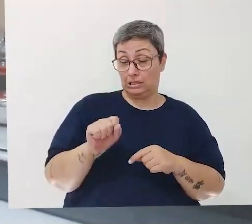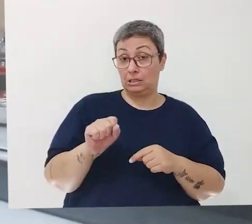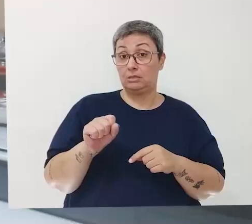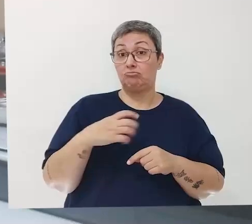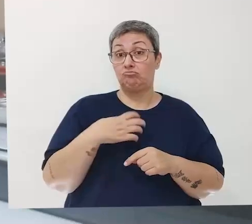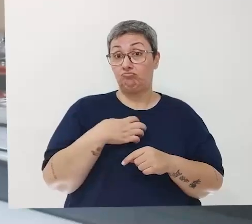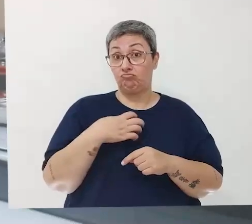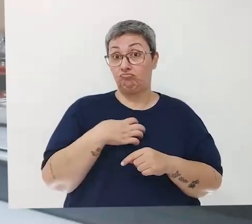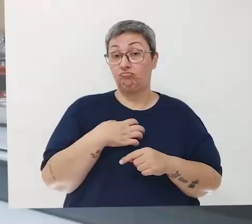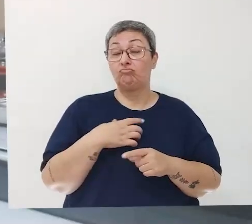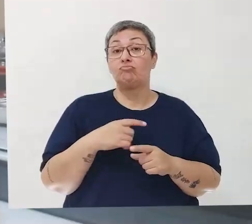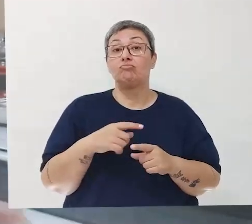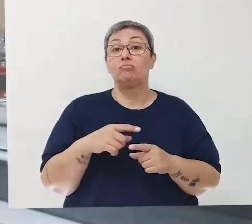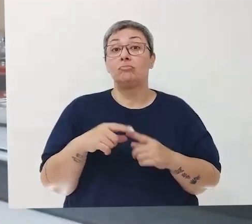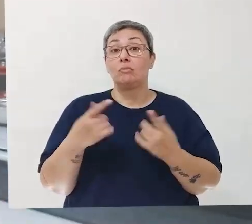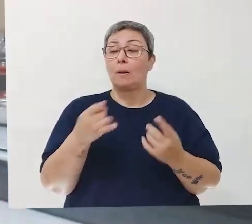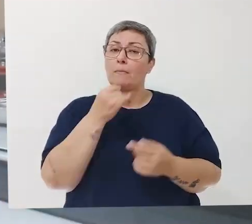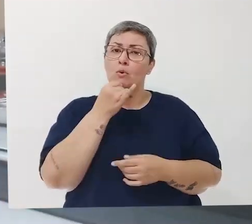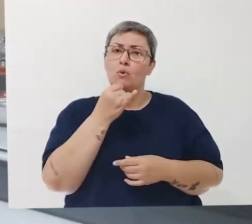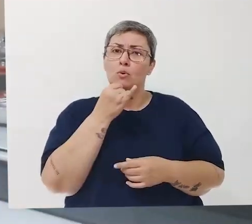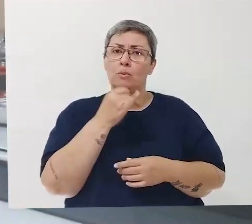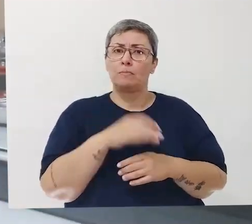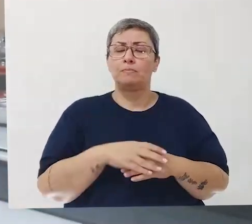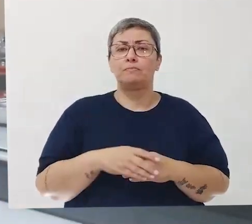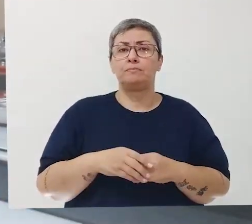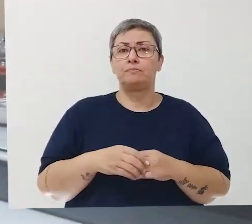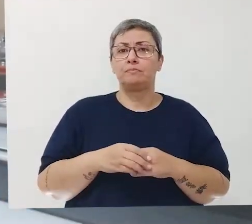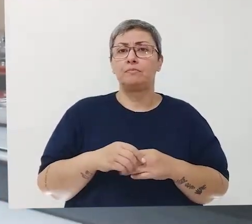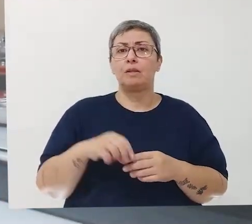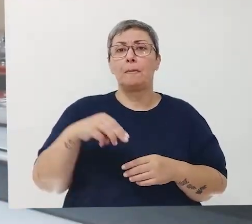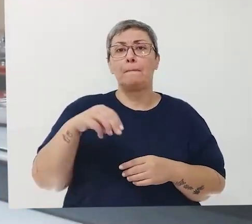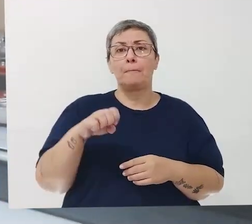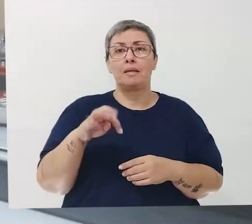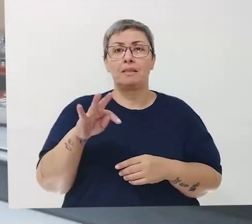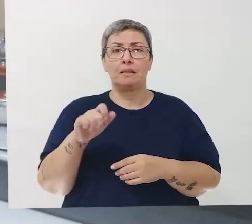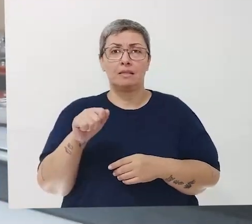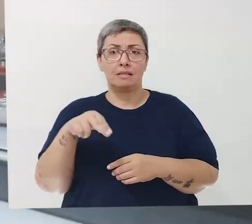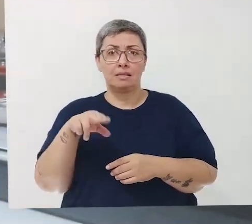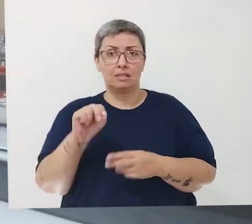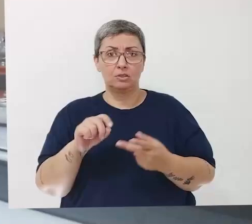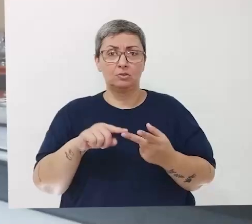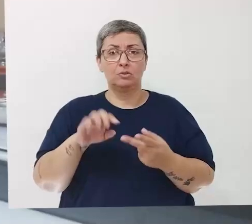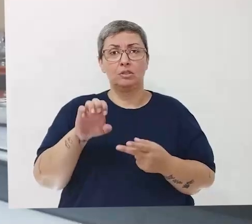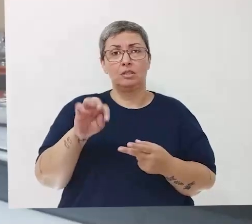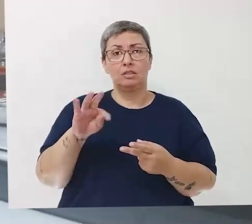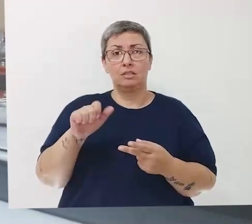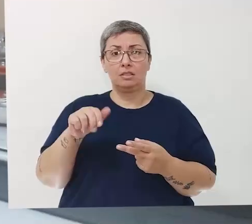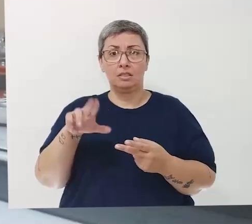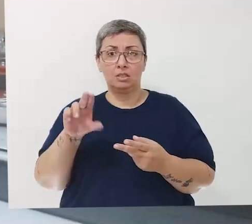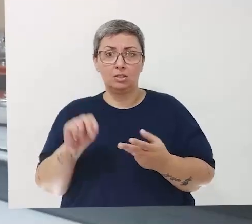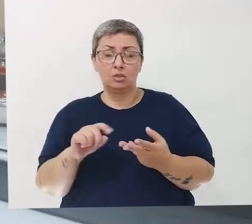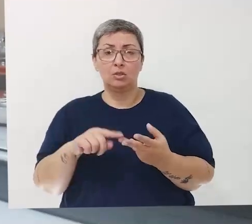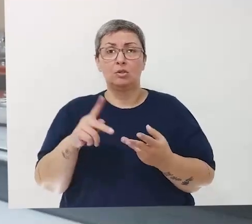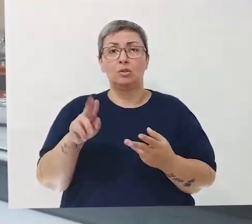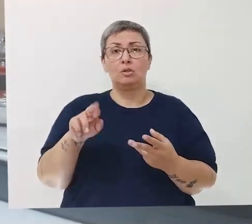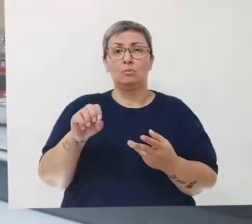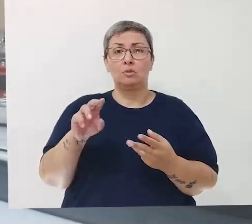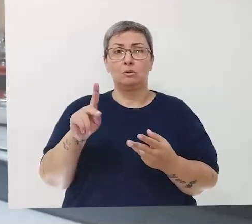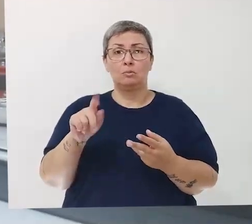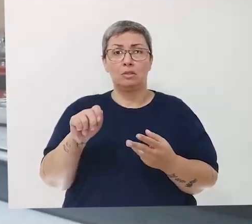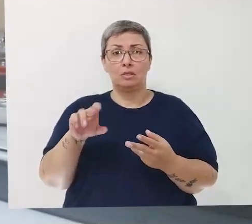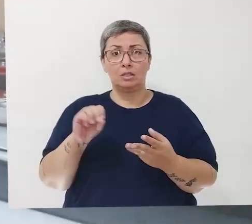tá? É, por exemplo, né, como o metano, etano,